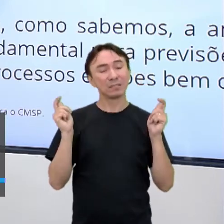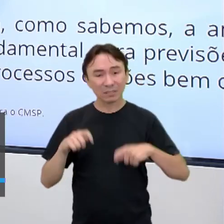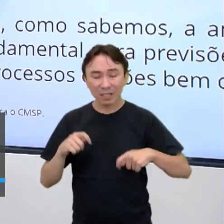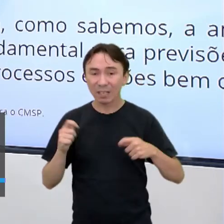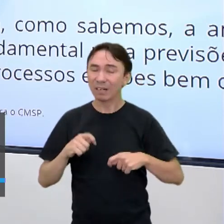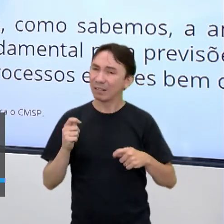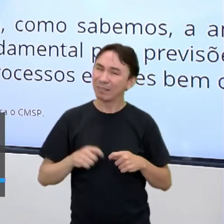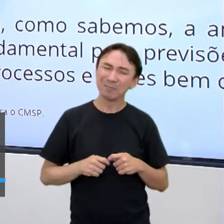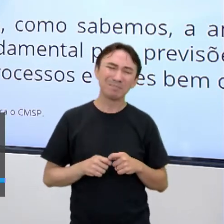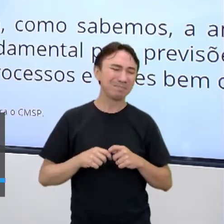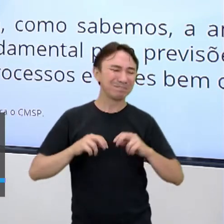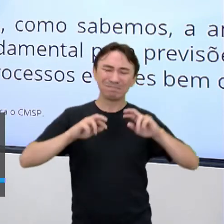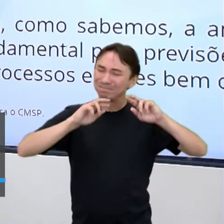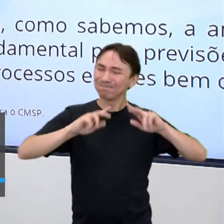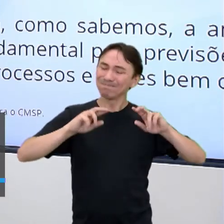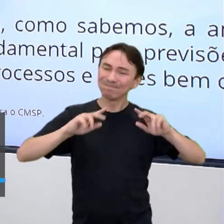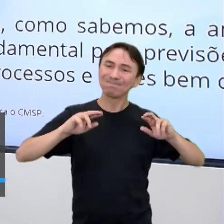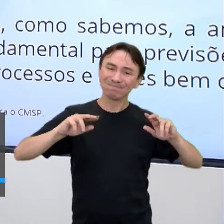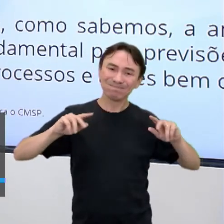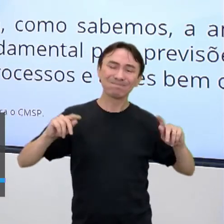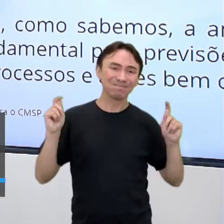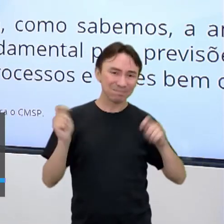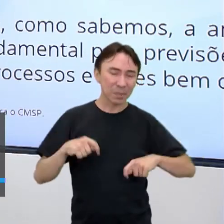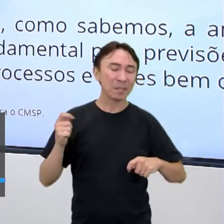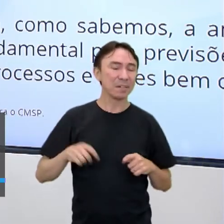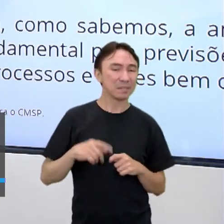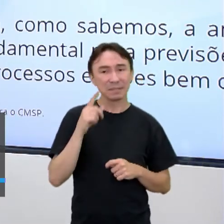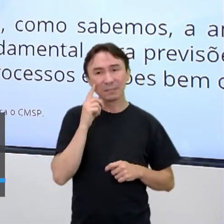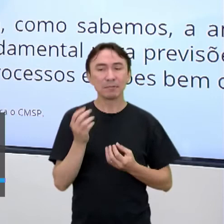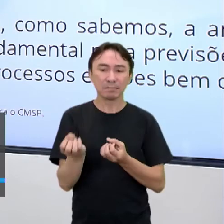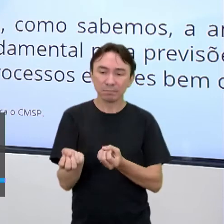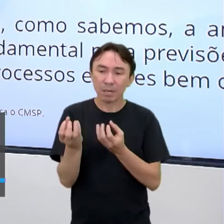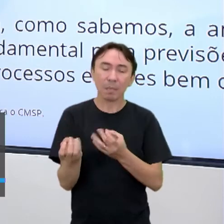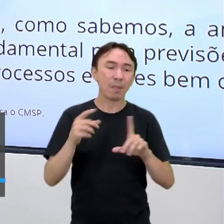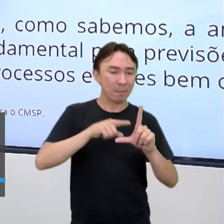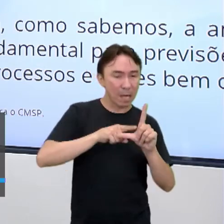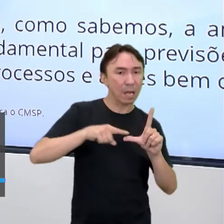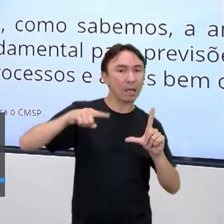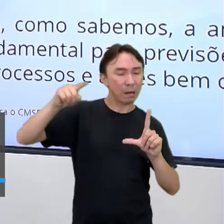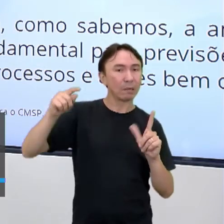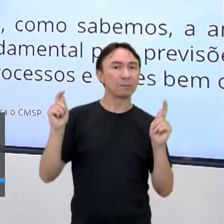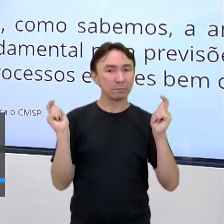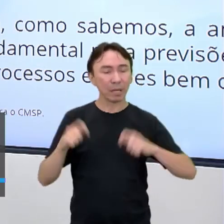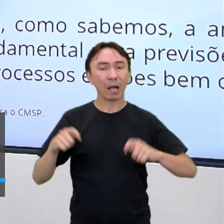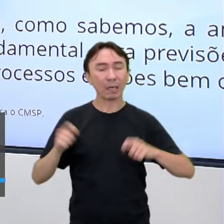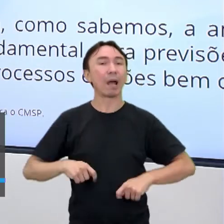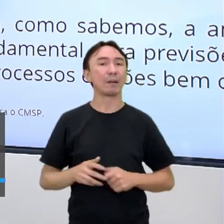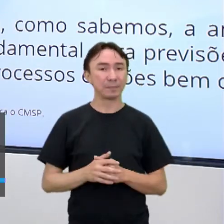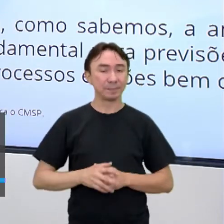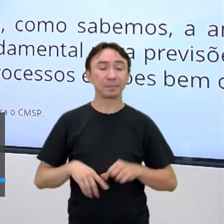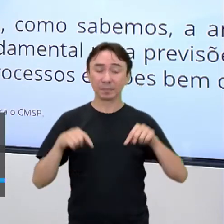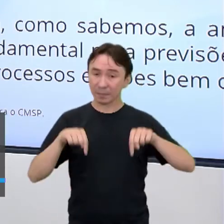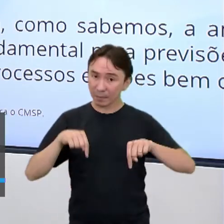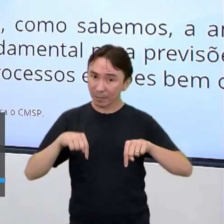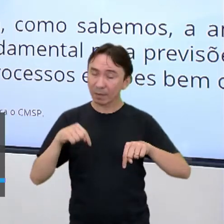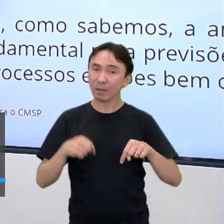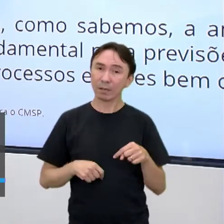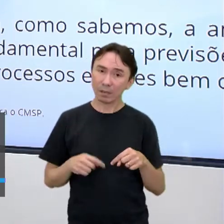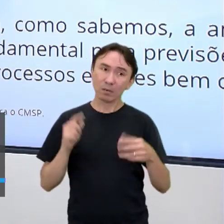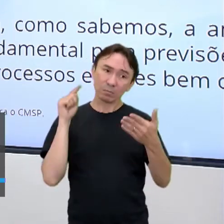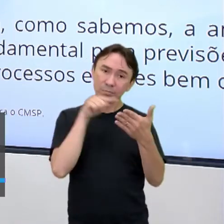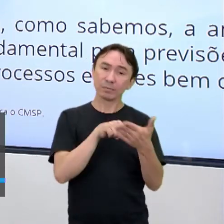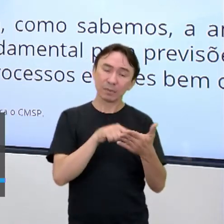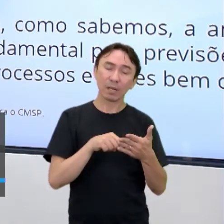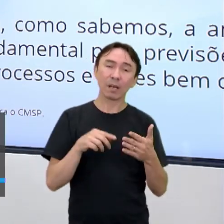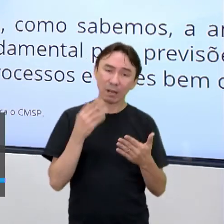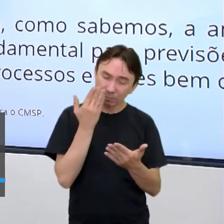bastante interessantes em estatística, muito, muito legal. E por isso que o objeto aí, né, o objetivo é se estudar esse processo aí de regressão